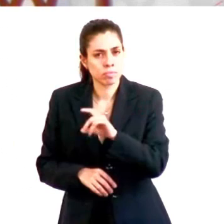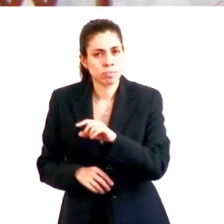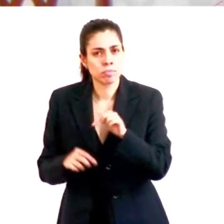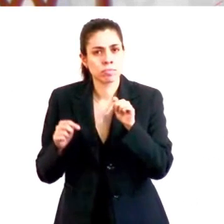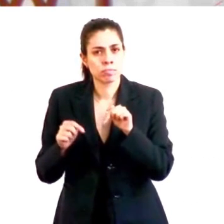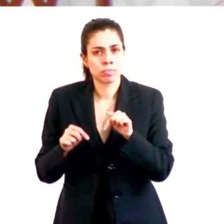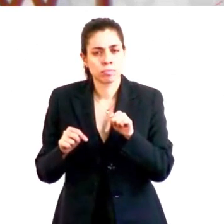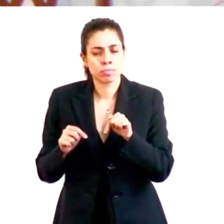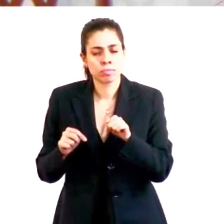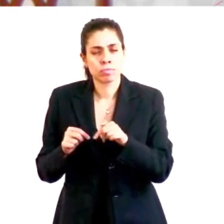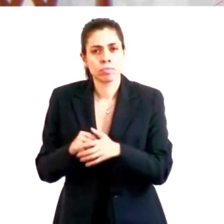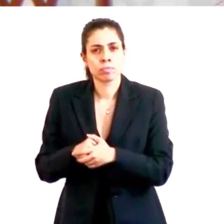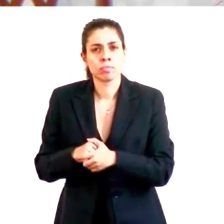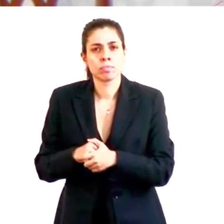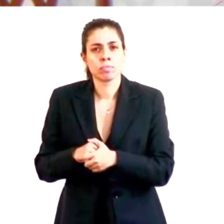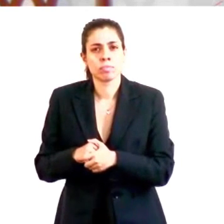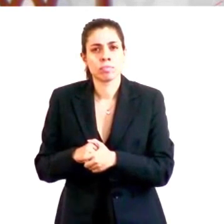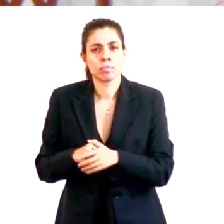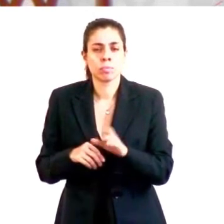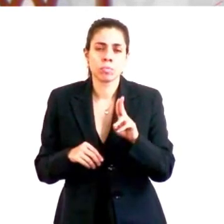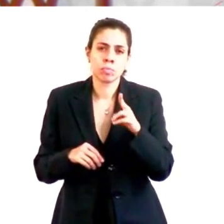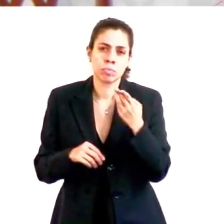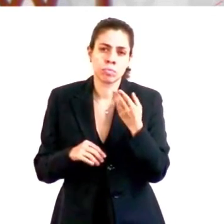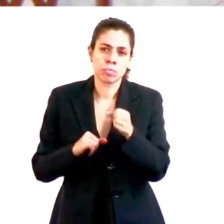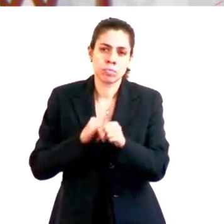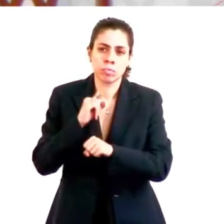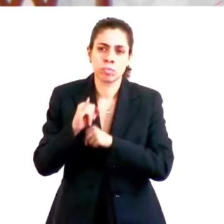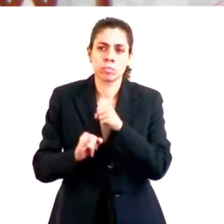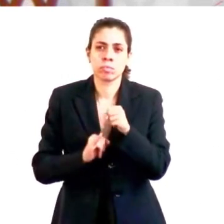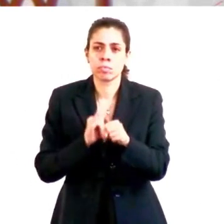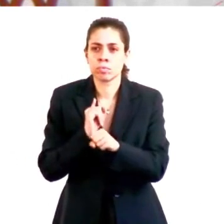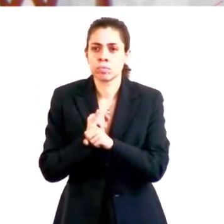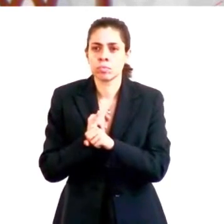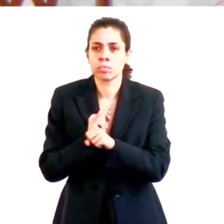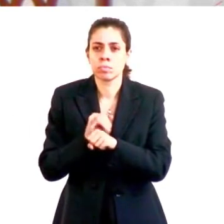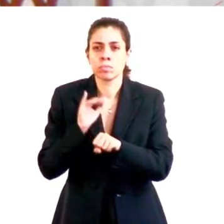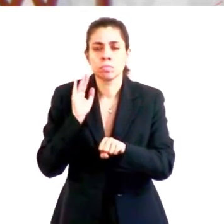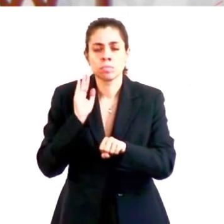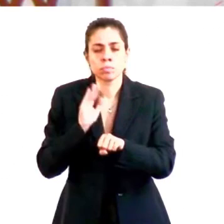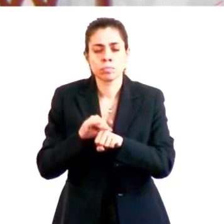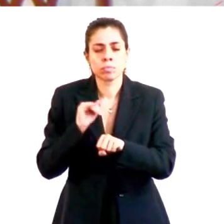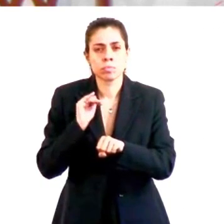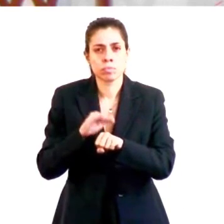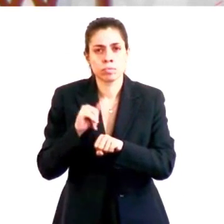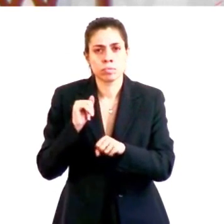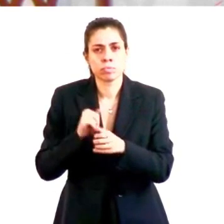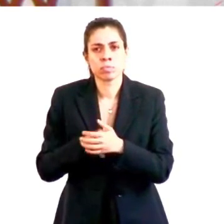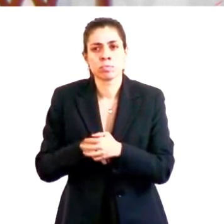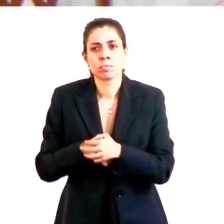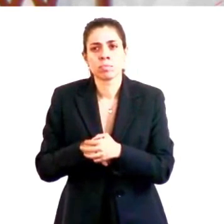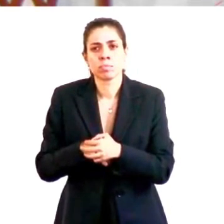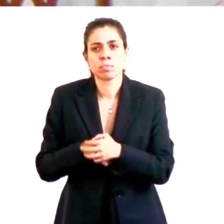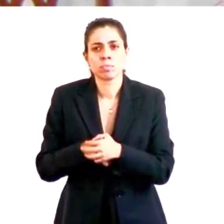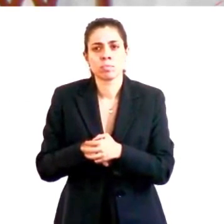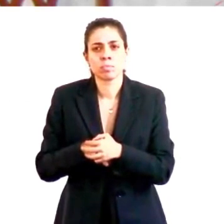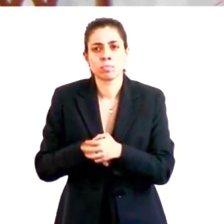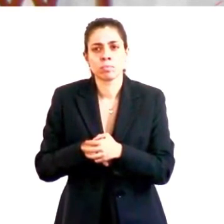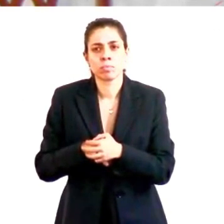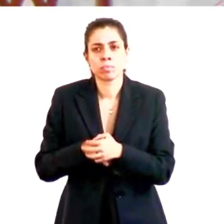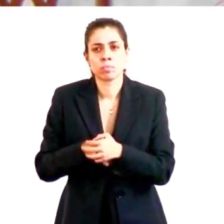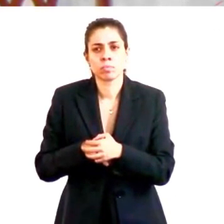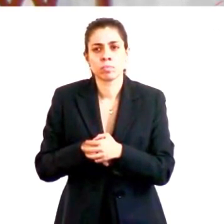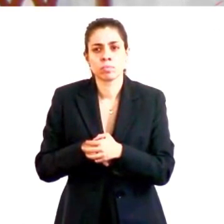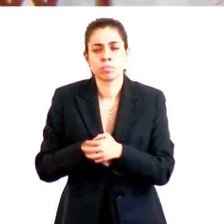pela internet. Esse é o padrão, elevado, mas necessário, enquanto caminhamos